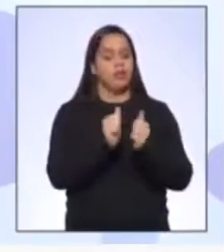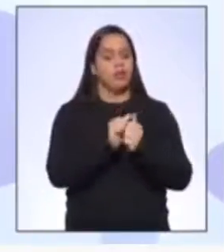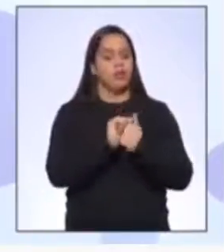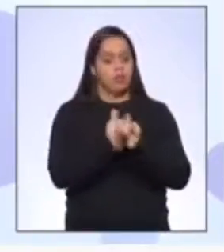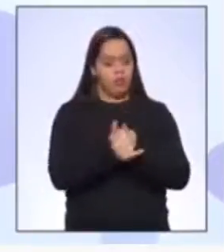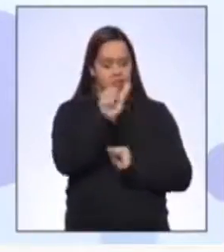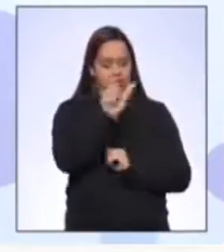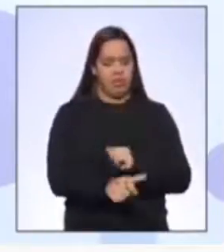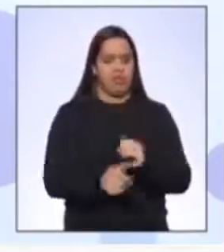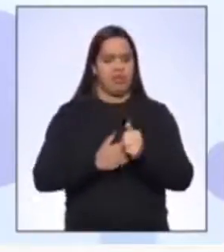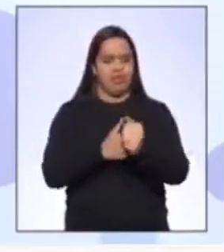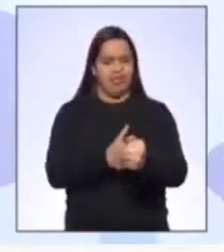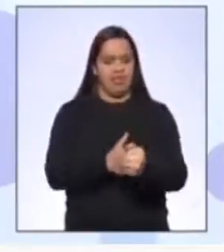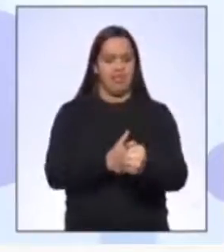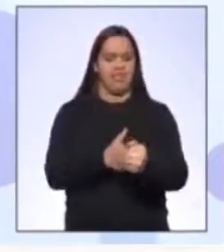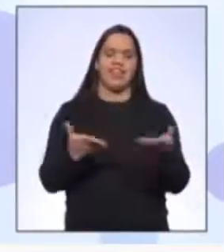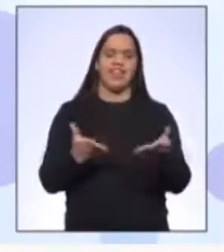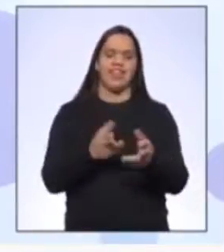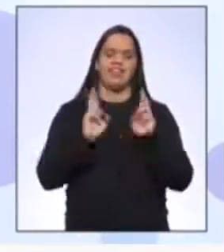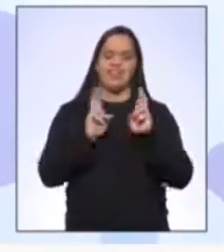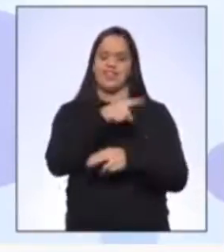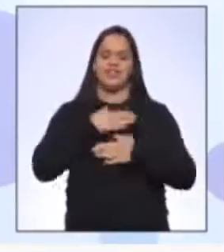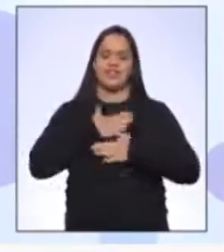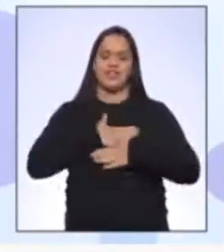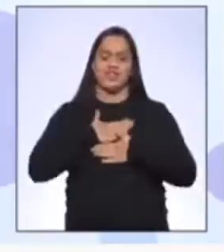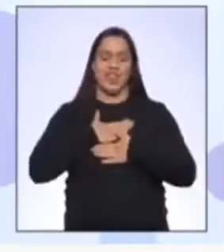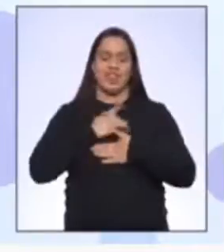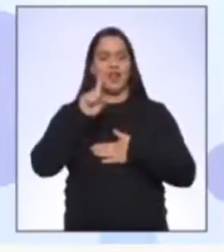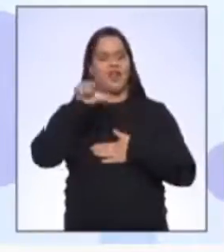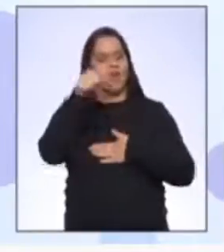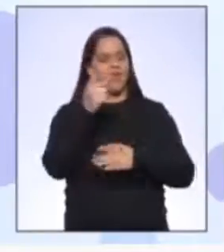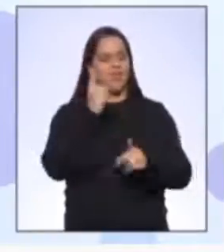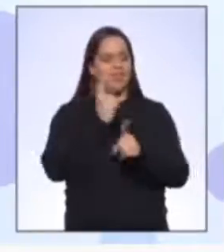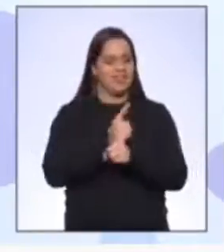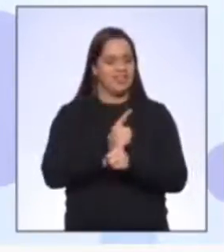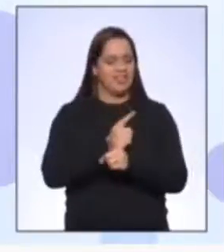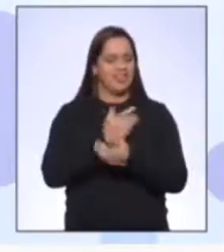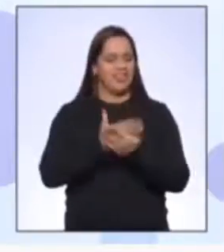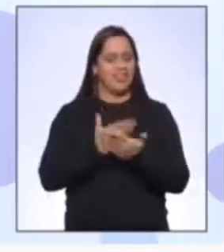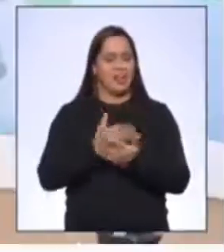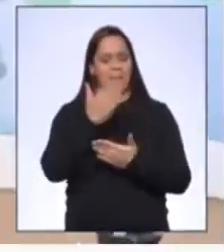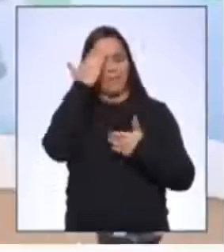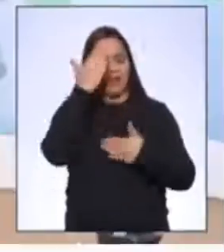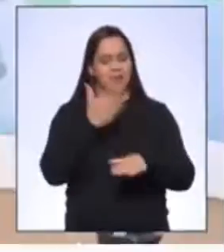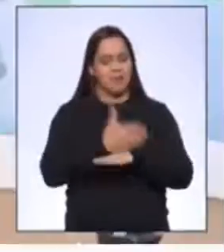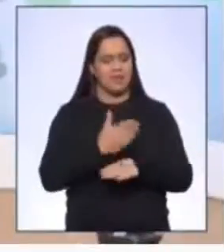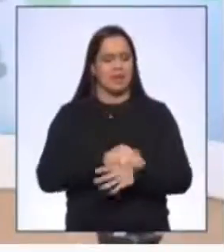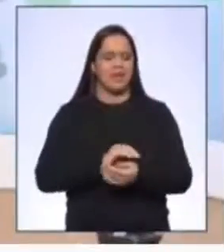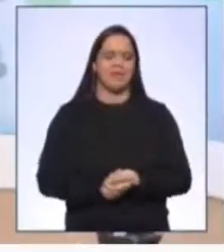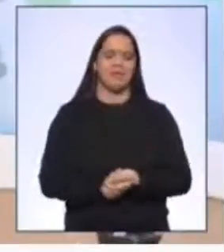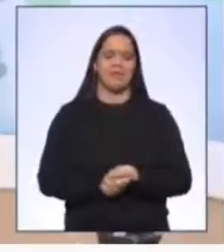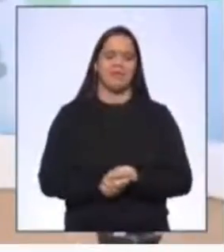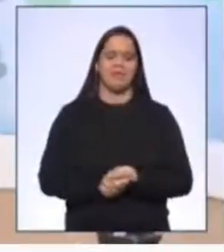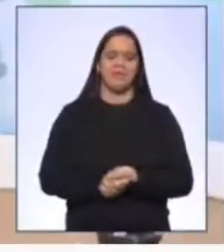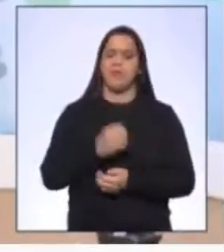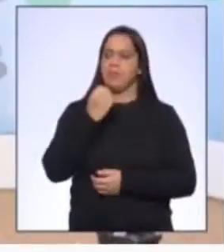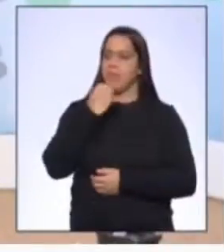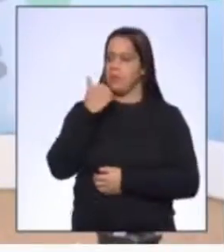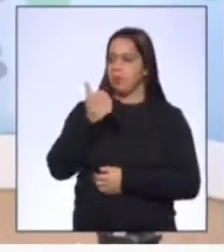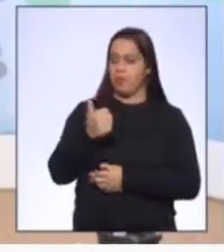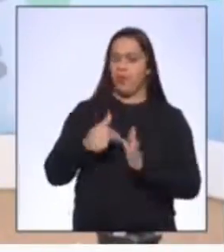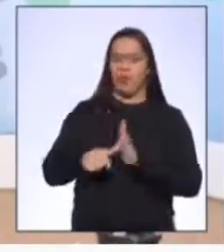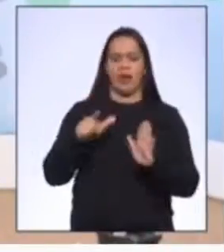espero que vocês tenham gostado então até a próxima aula muito obrigada pela participação de todos vocês isso aí galera